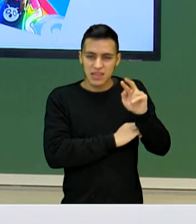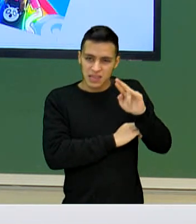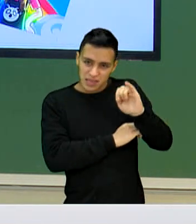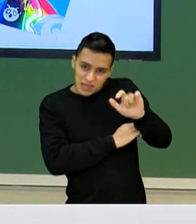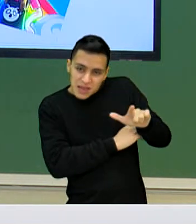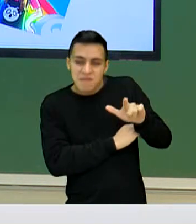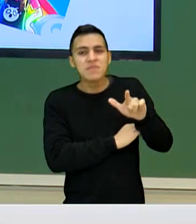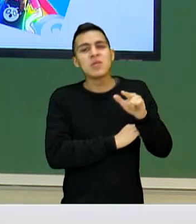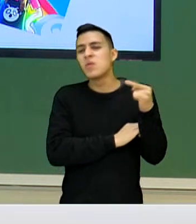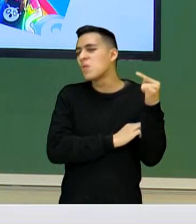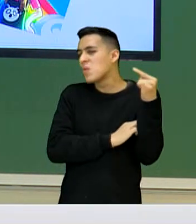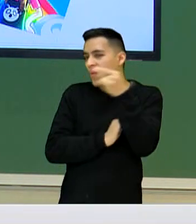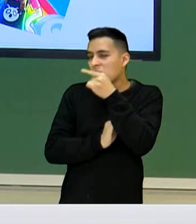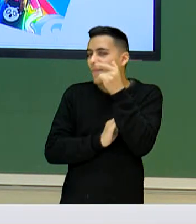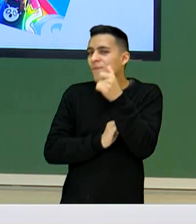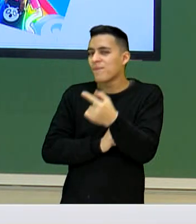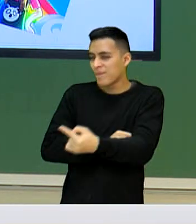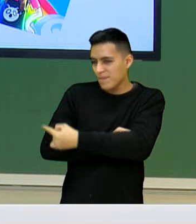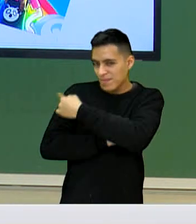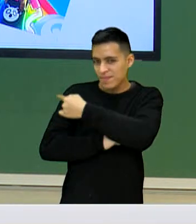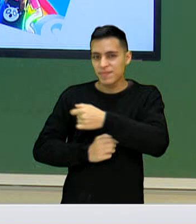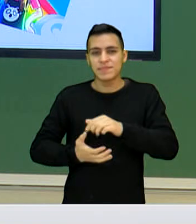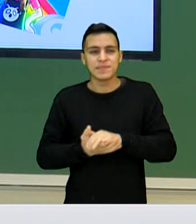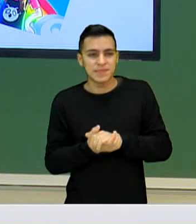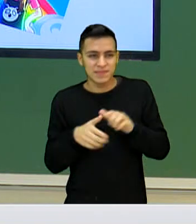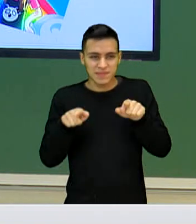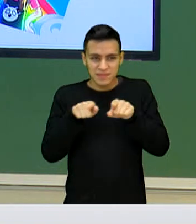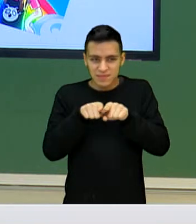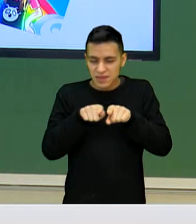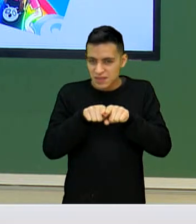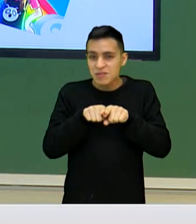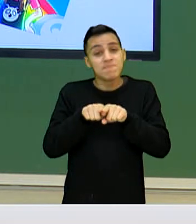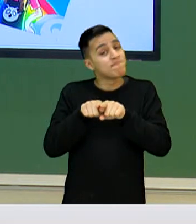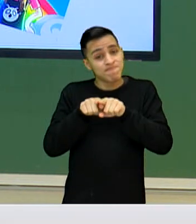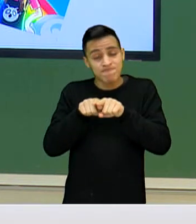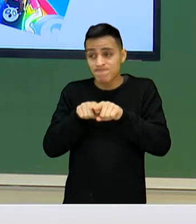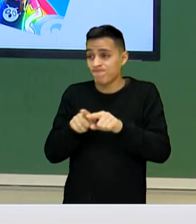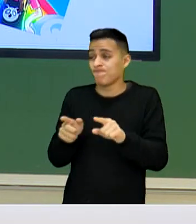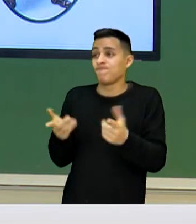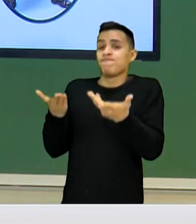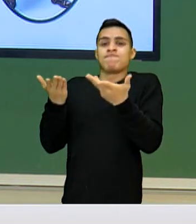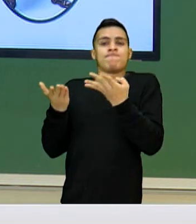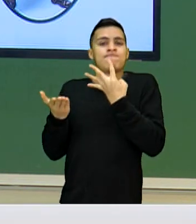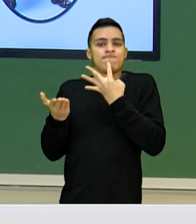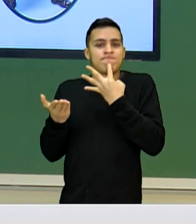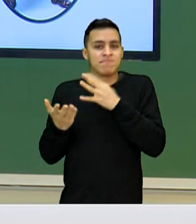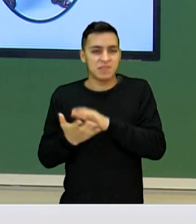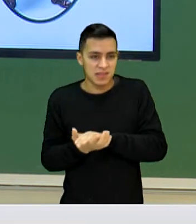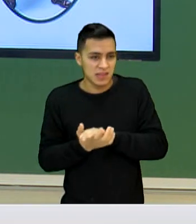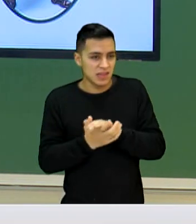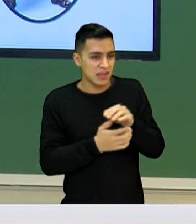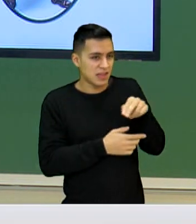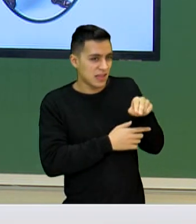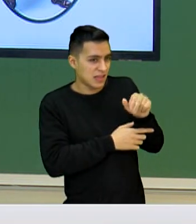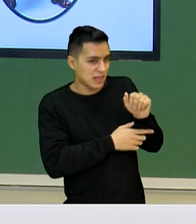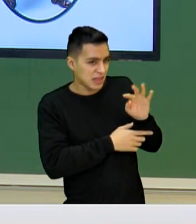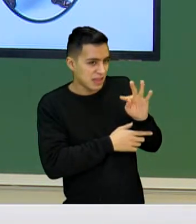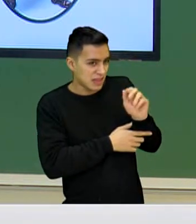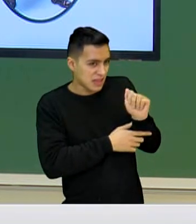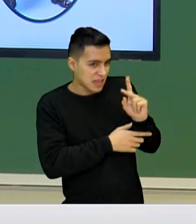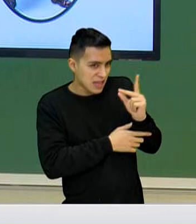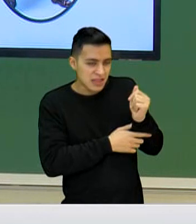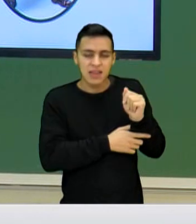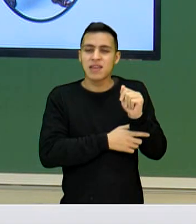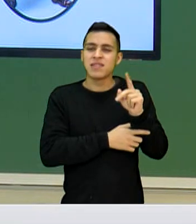Julia, essa garotinha aqui, também acabei conhecendo agora. E a Natasha Panda, que eu